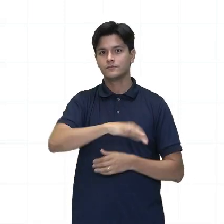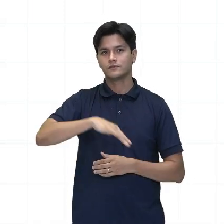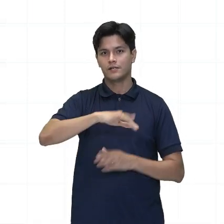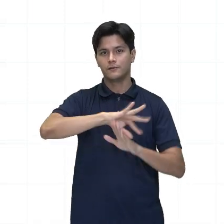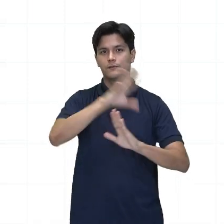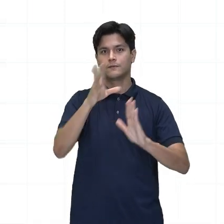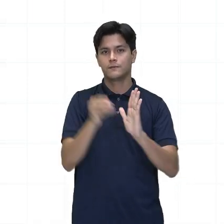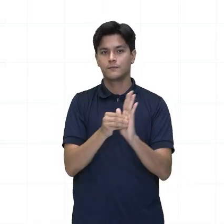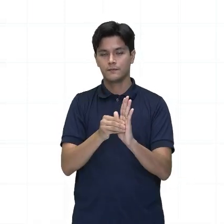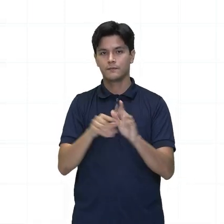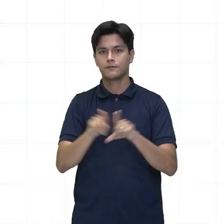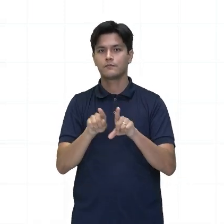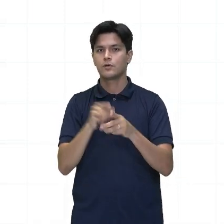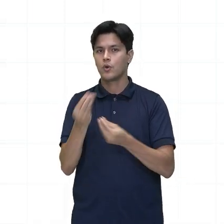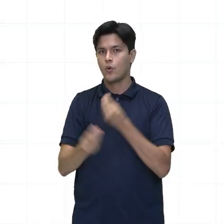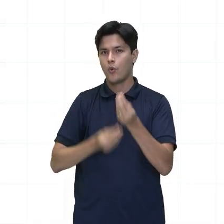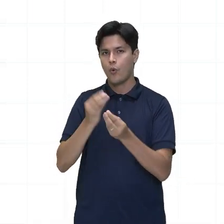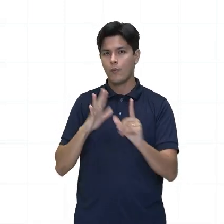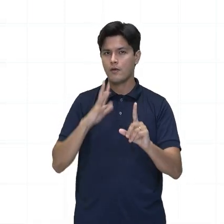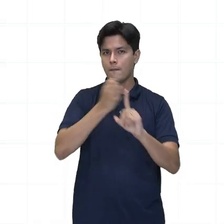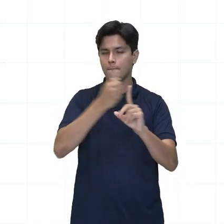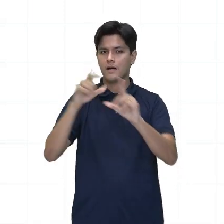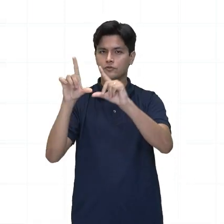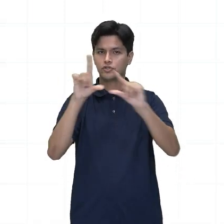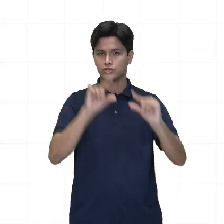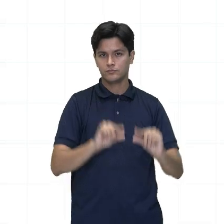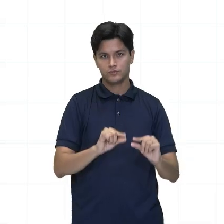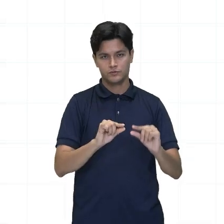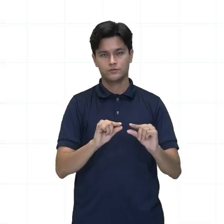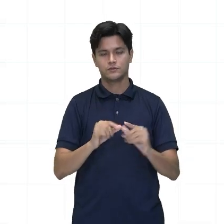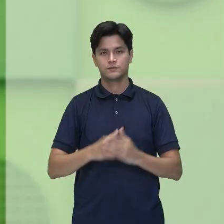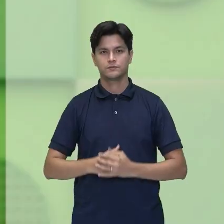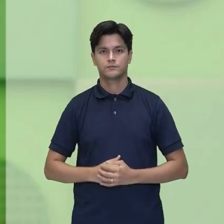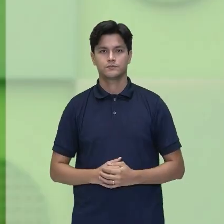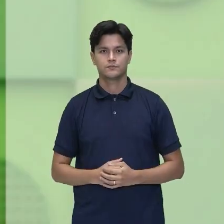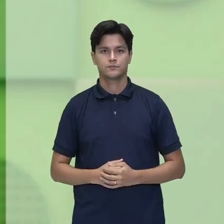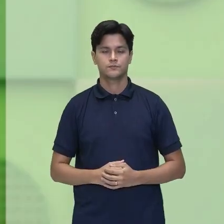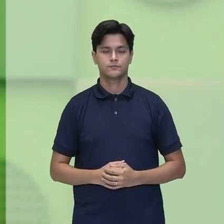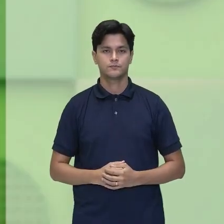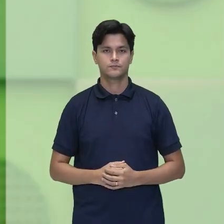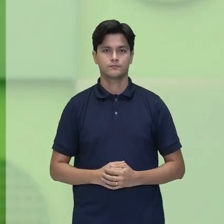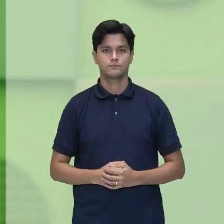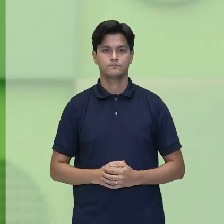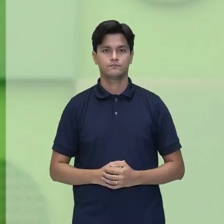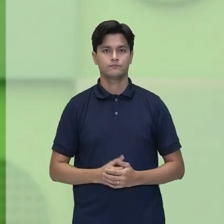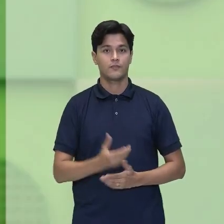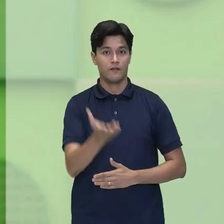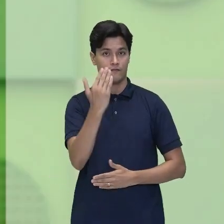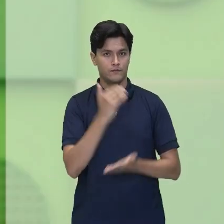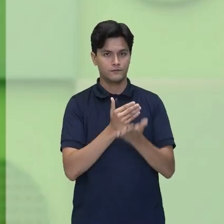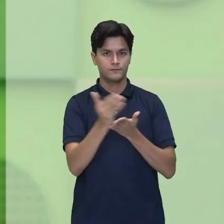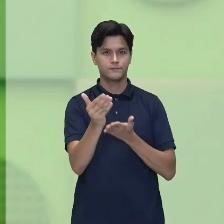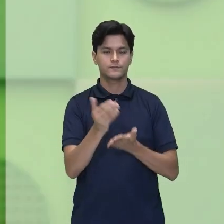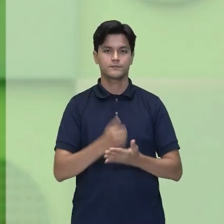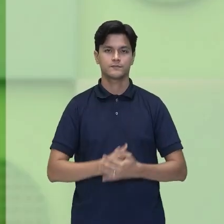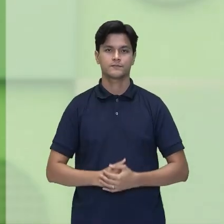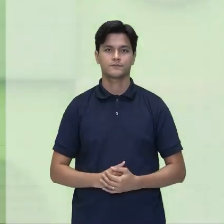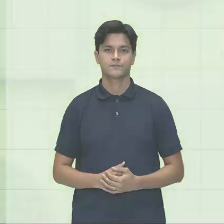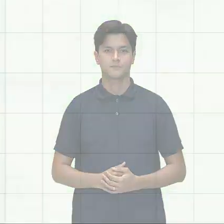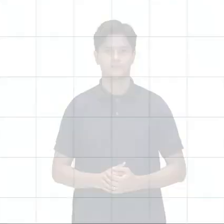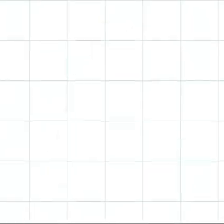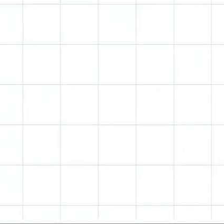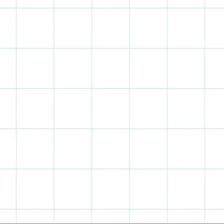ou reverter os impactos das ações humanas no aquecimento global. Então vamos à nossa aula.